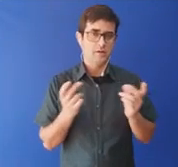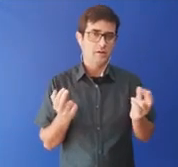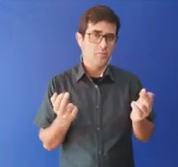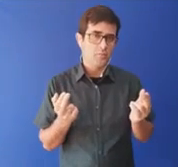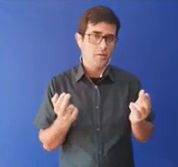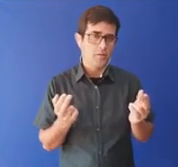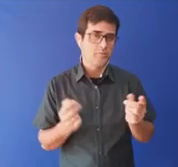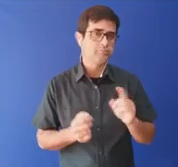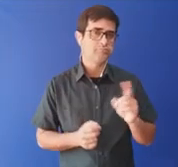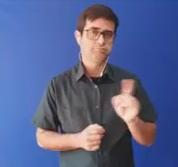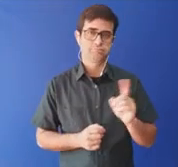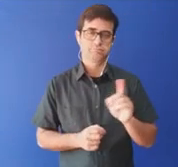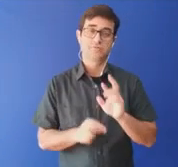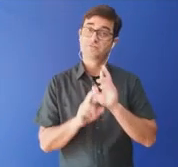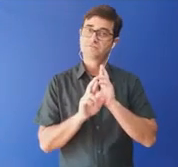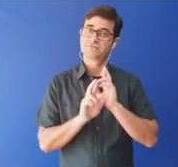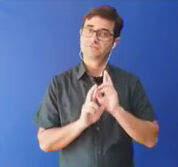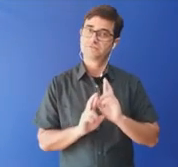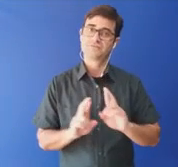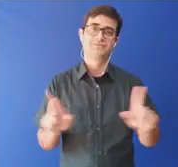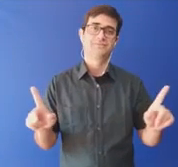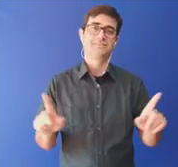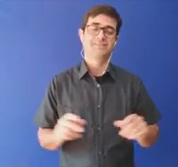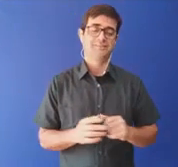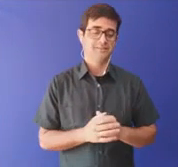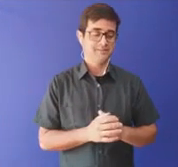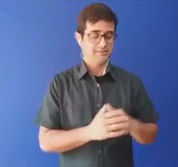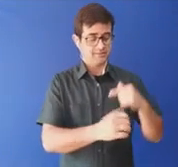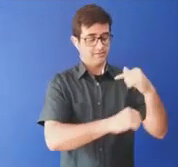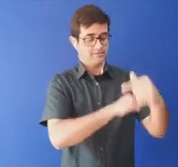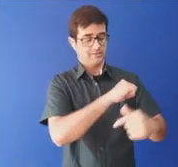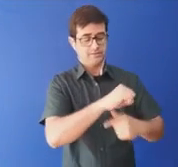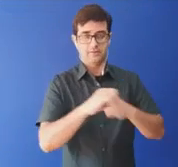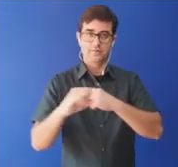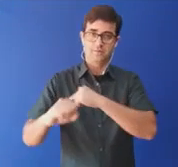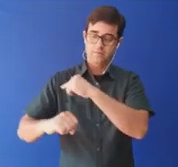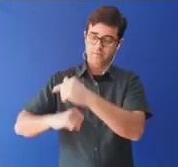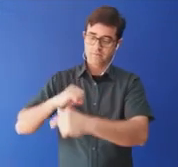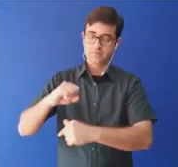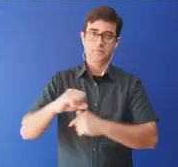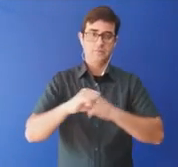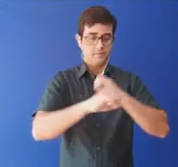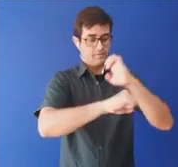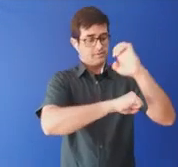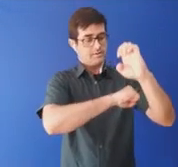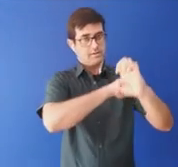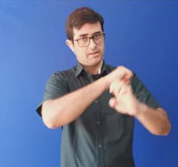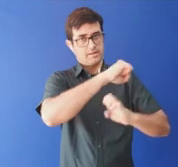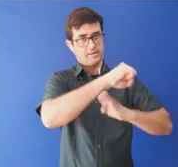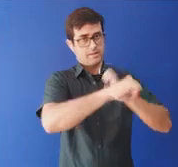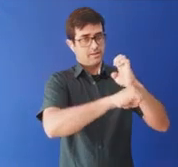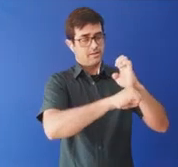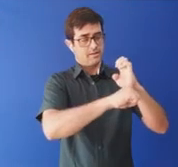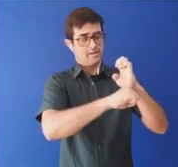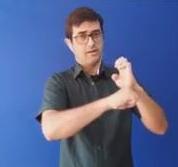dois átomos que não são iguais, porque sempre vai haver uma diferença